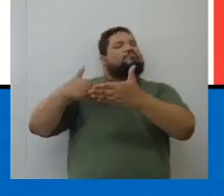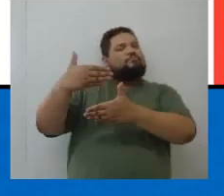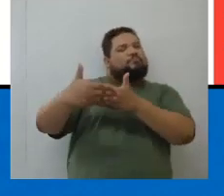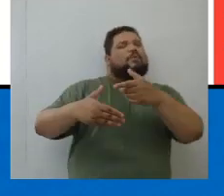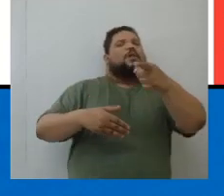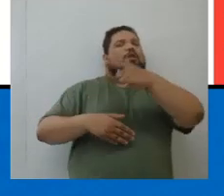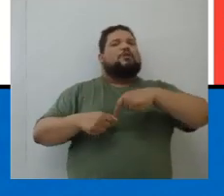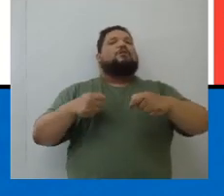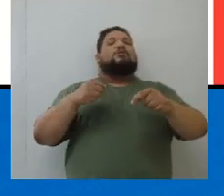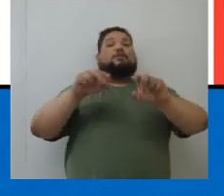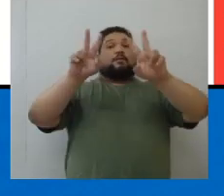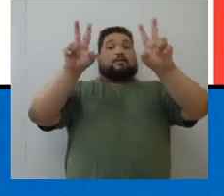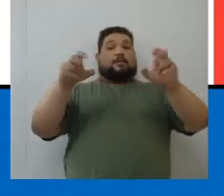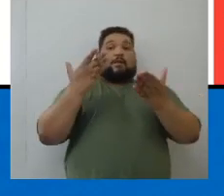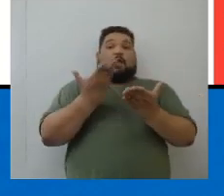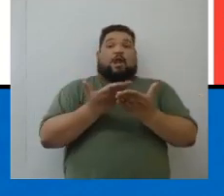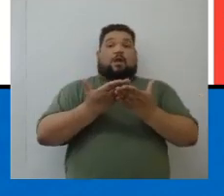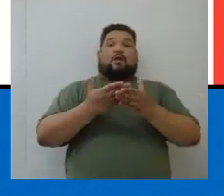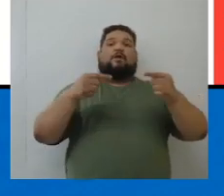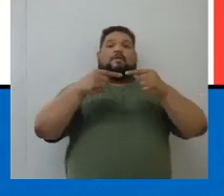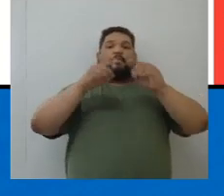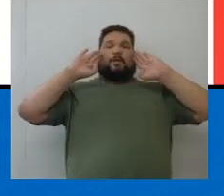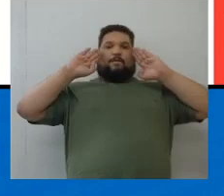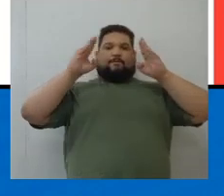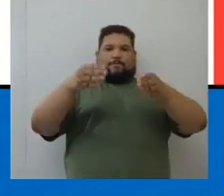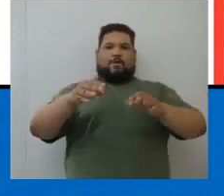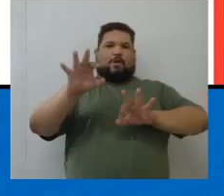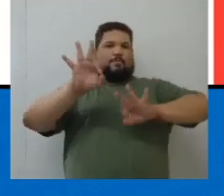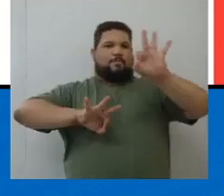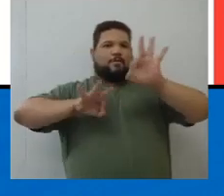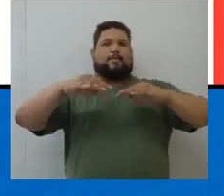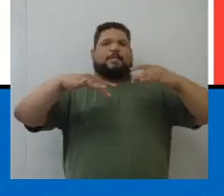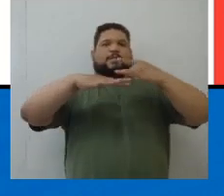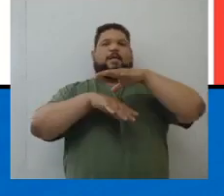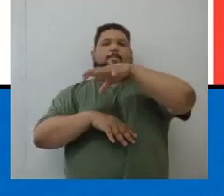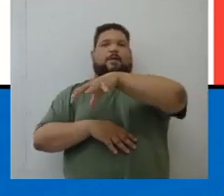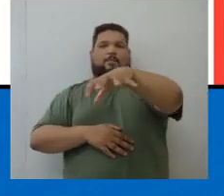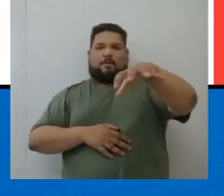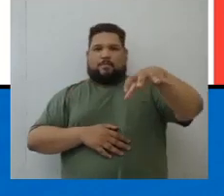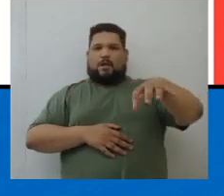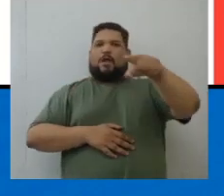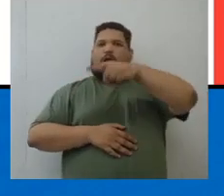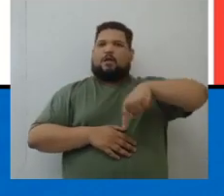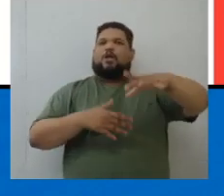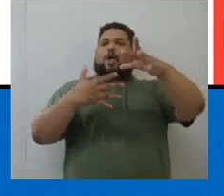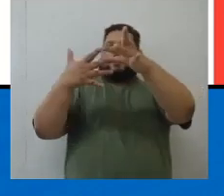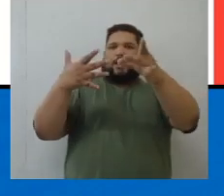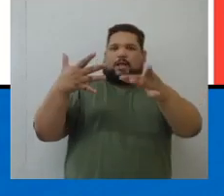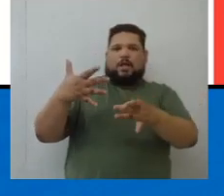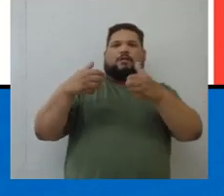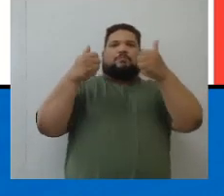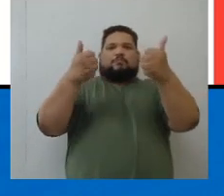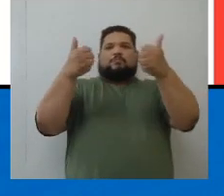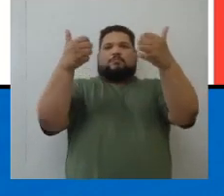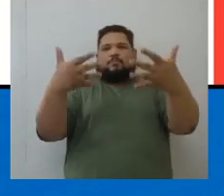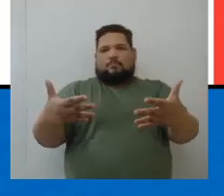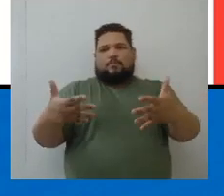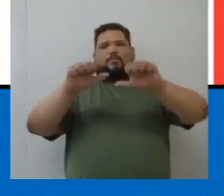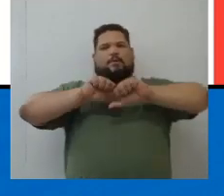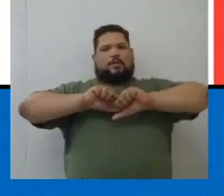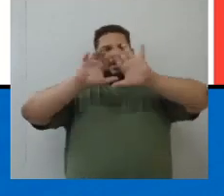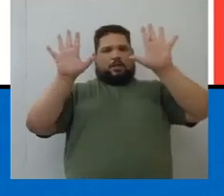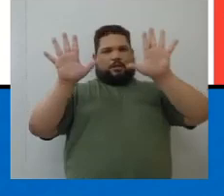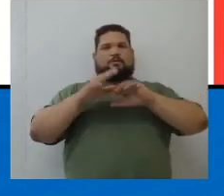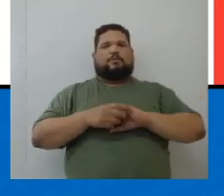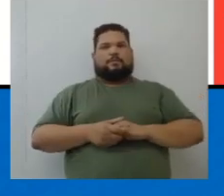ter uma aula que vai estar voltada ao processo de planejamento do espaço urbano e a gente vai poder detalhar isso de forma mais